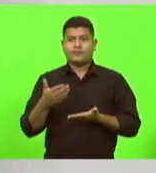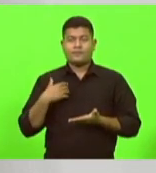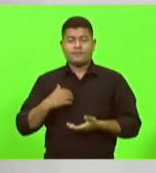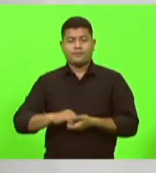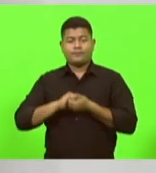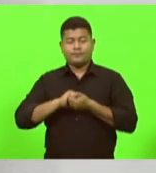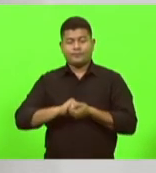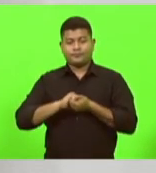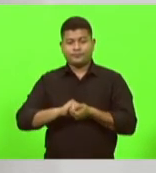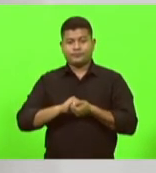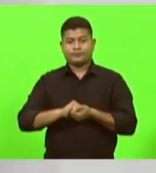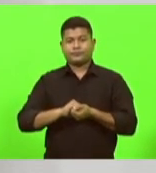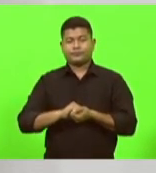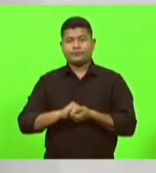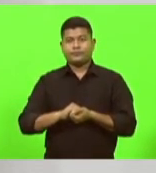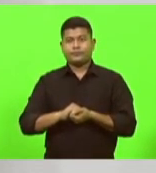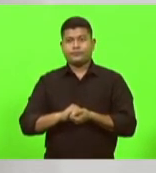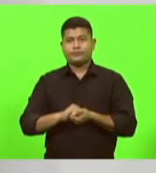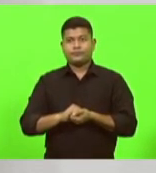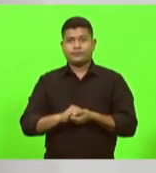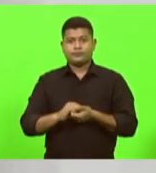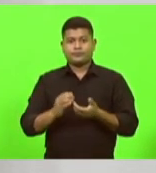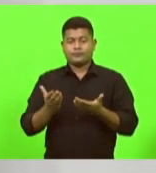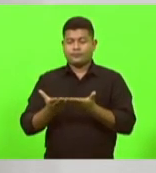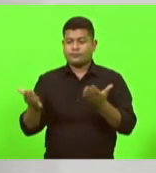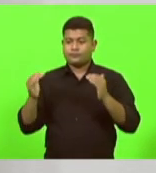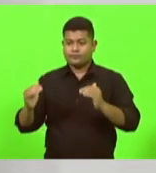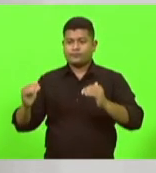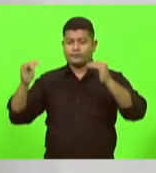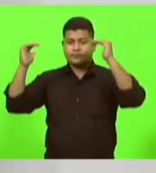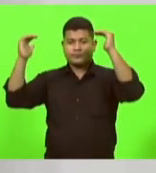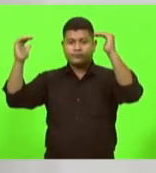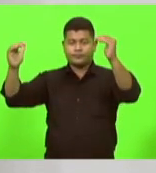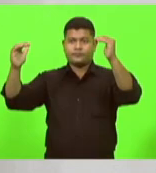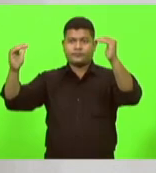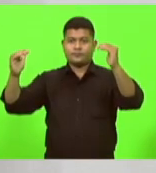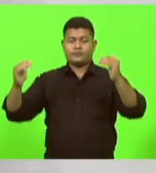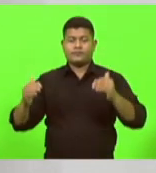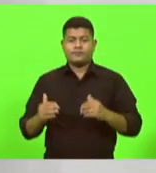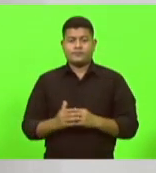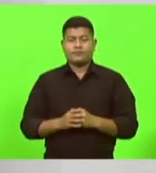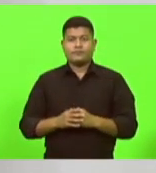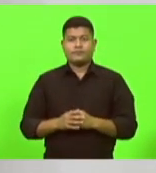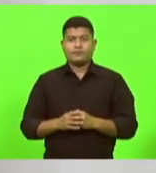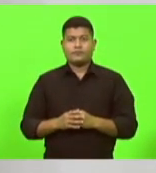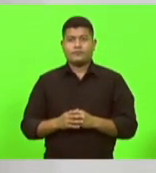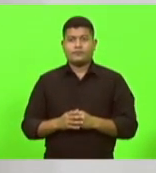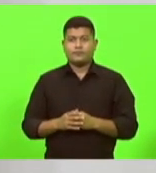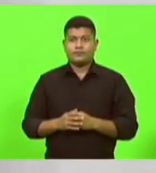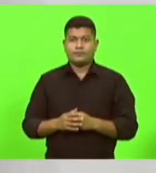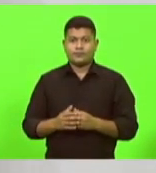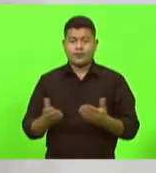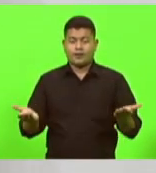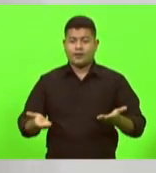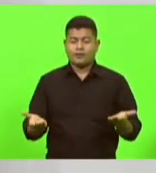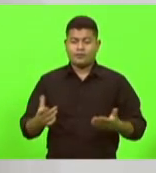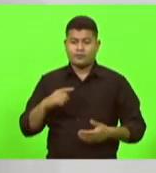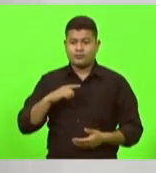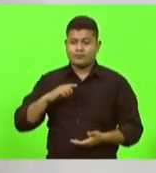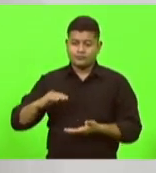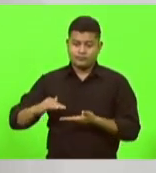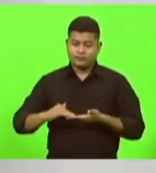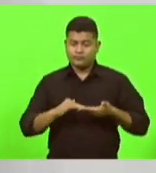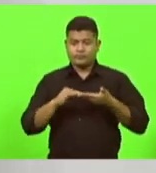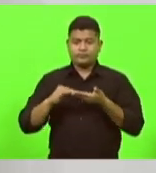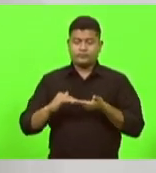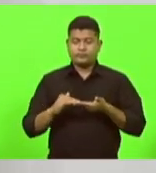cumprimentando as autoridades que esse cerimonial nos passa e que nos